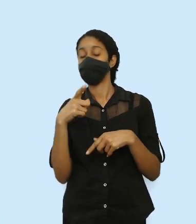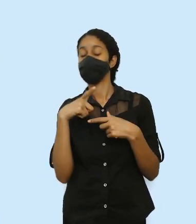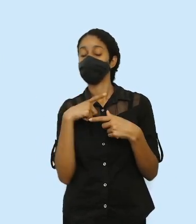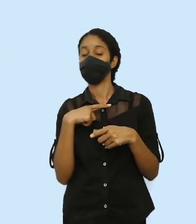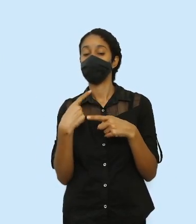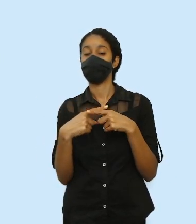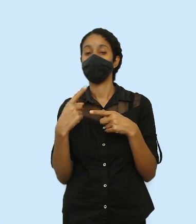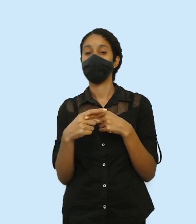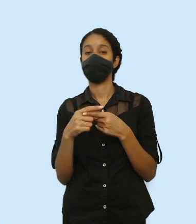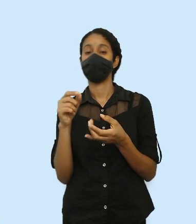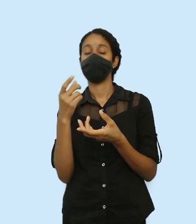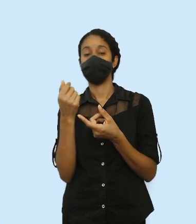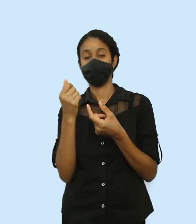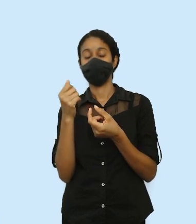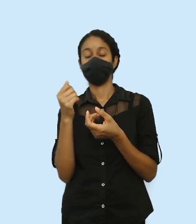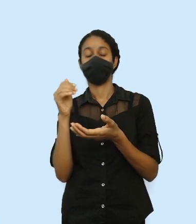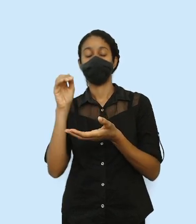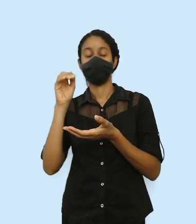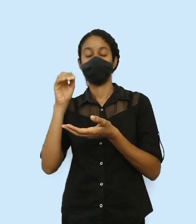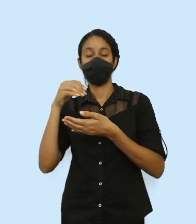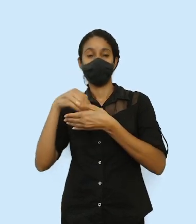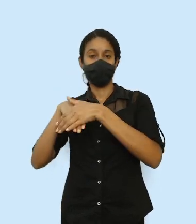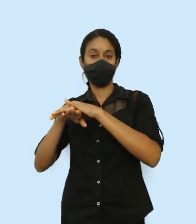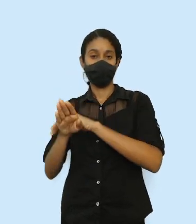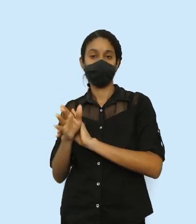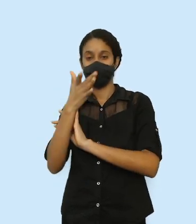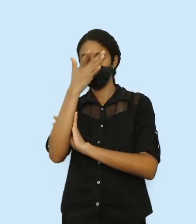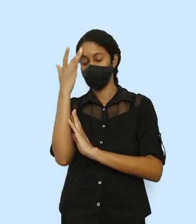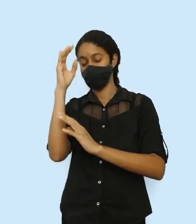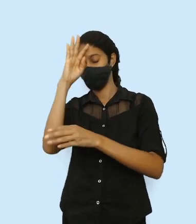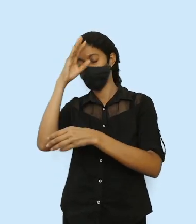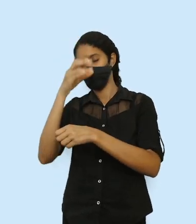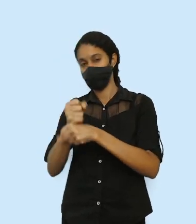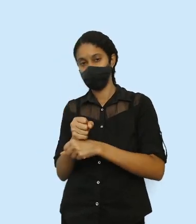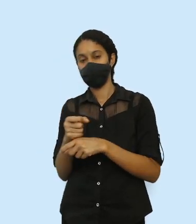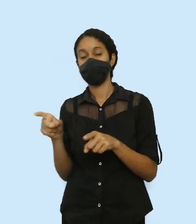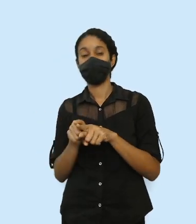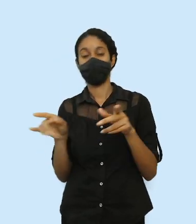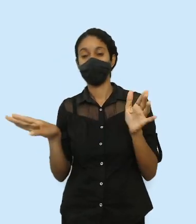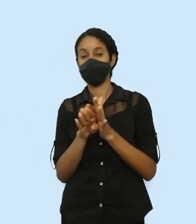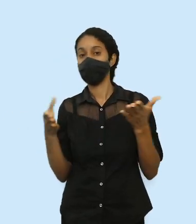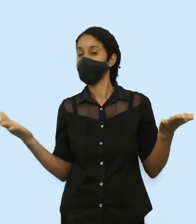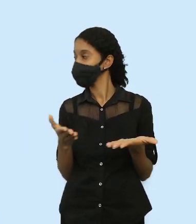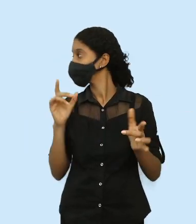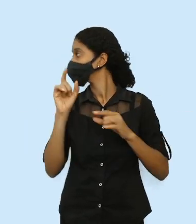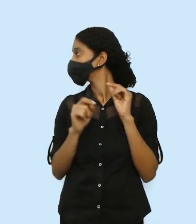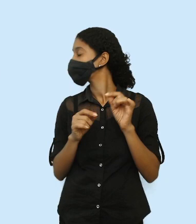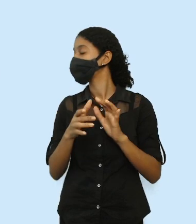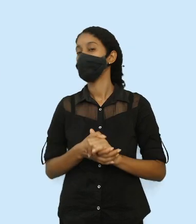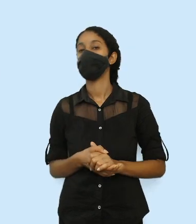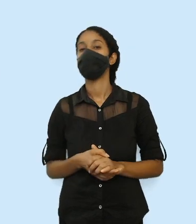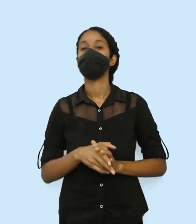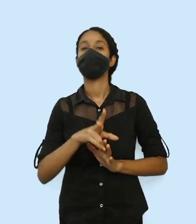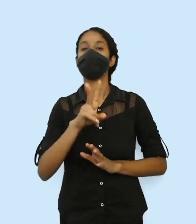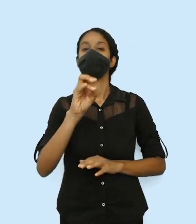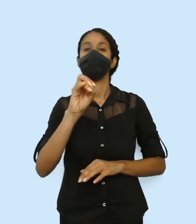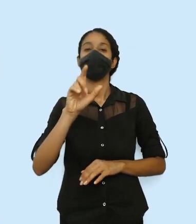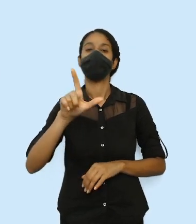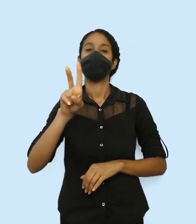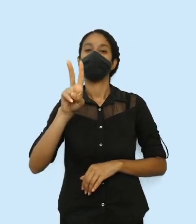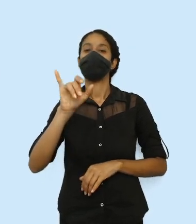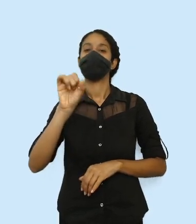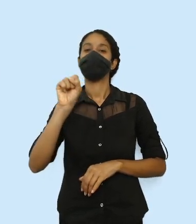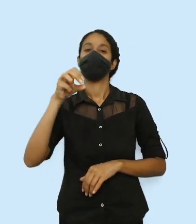recurso ele fica nas mãos dos donos dos meios de produção. E finalmente chegamos ao volvismo, que surgiu no fim do